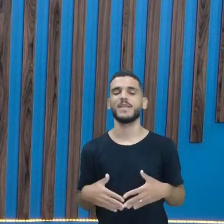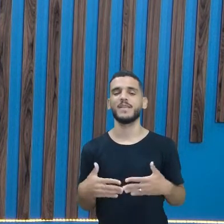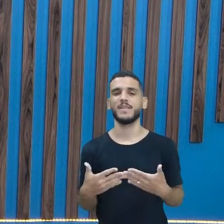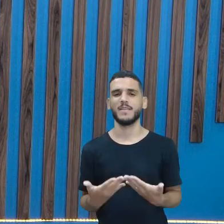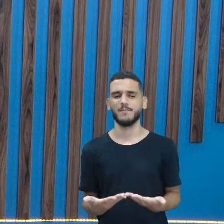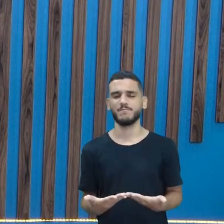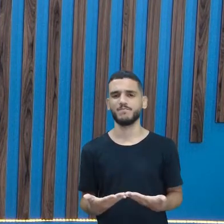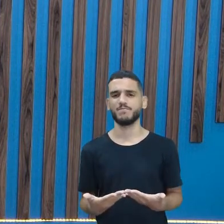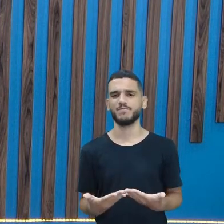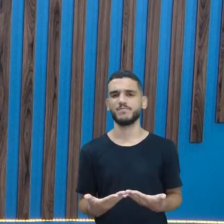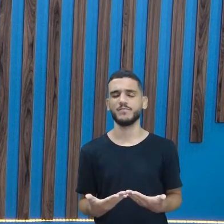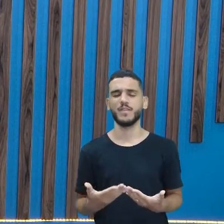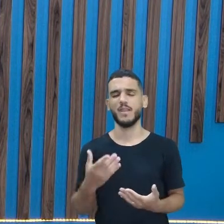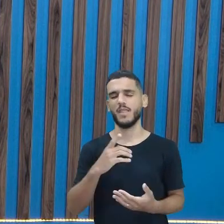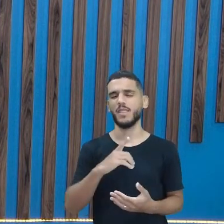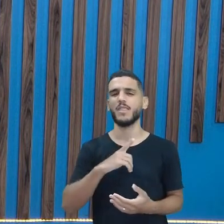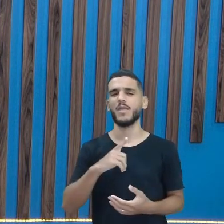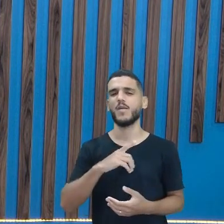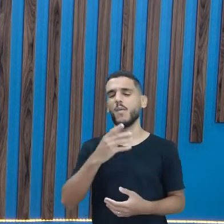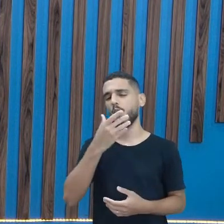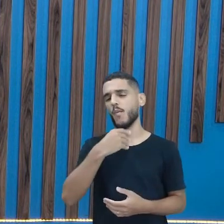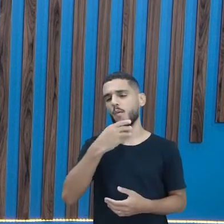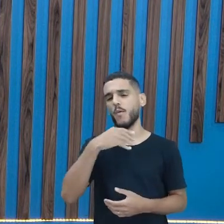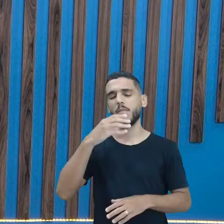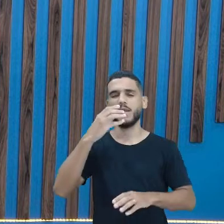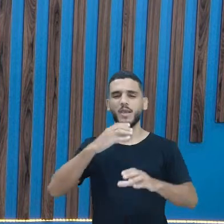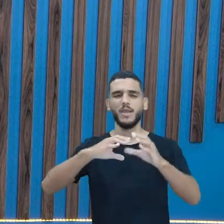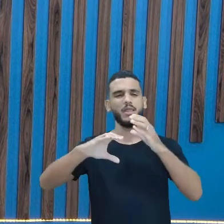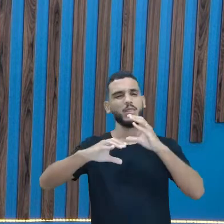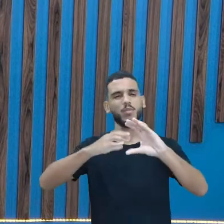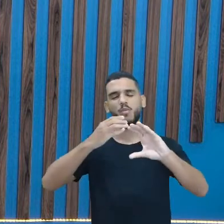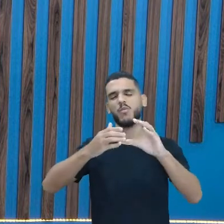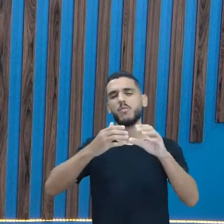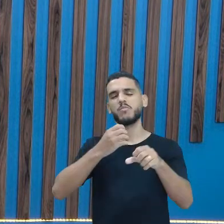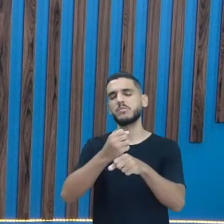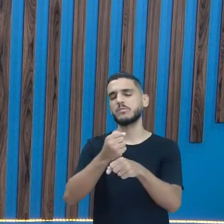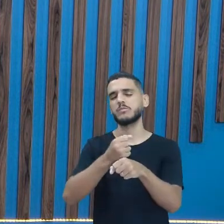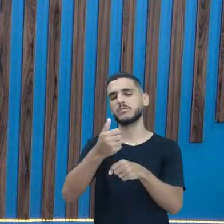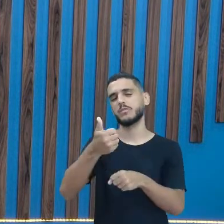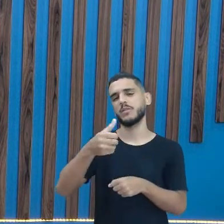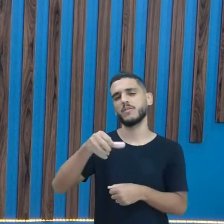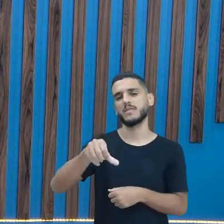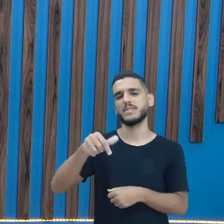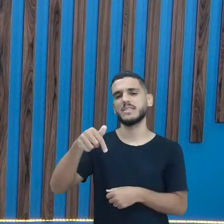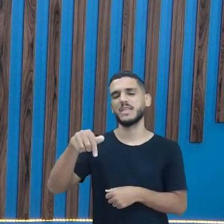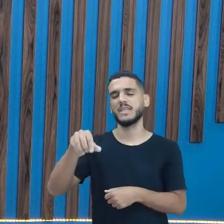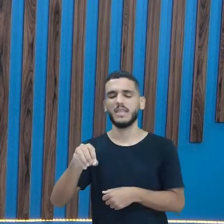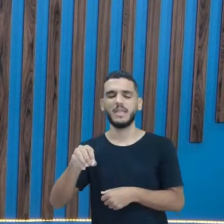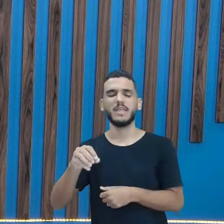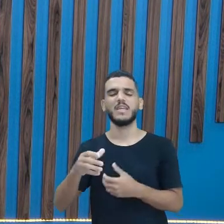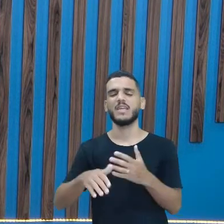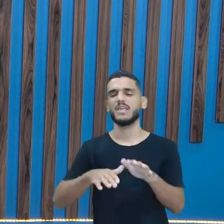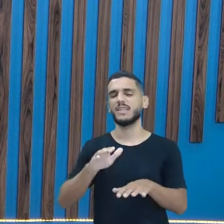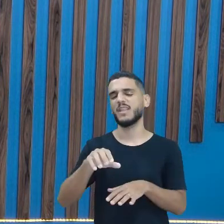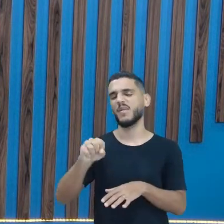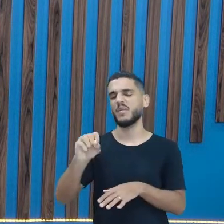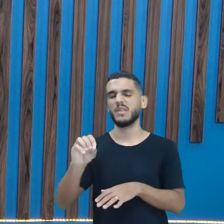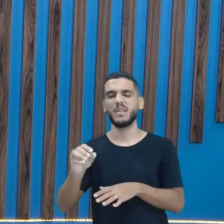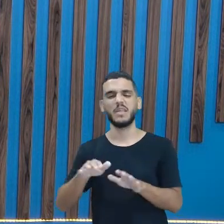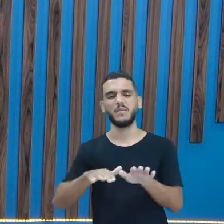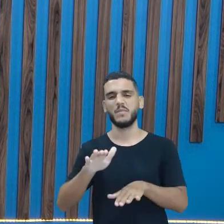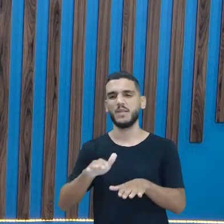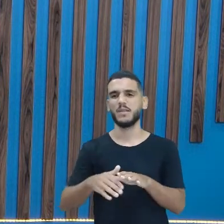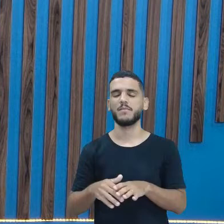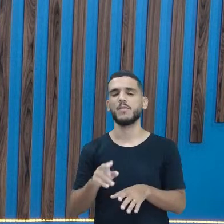cantor lá pelos idos, né, de 1970, 1980, mais 1980, chamado